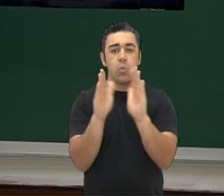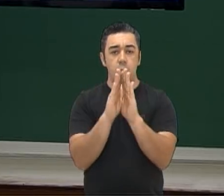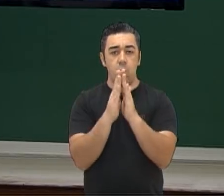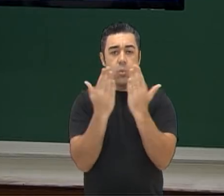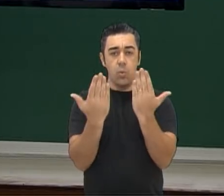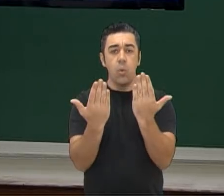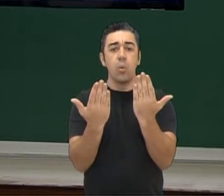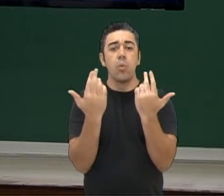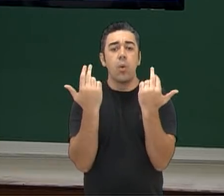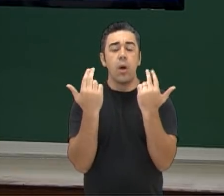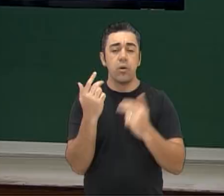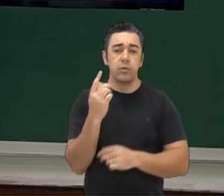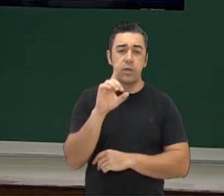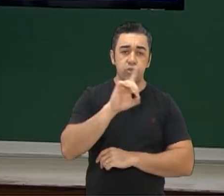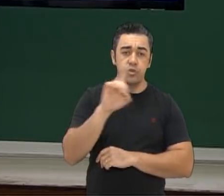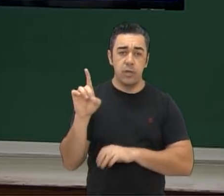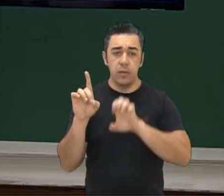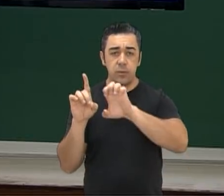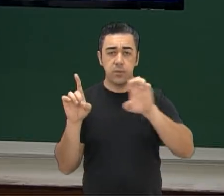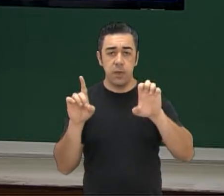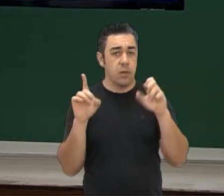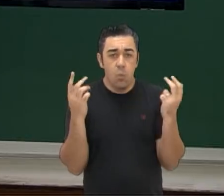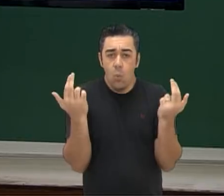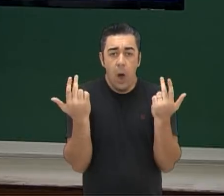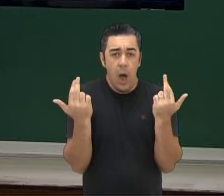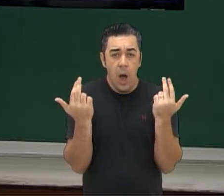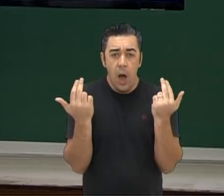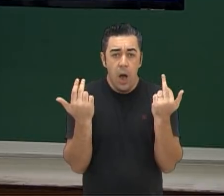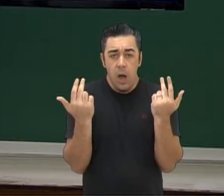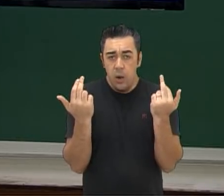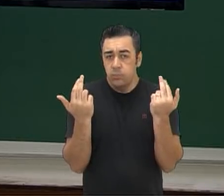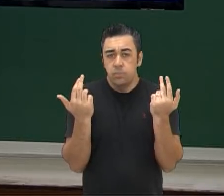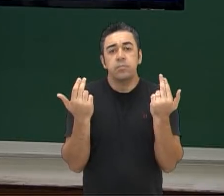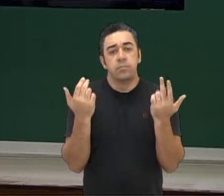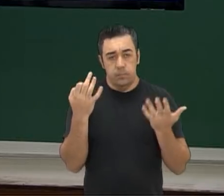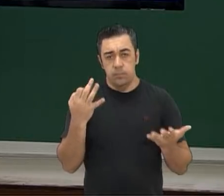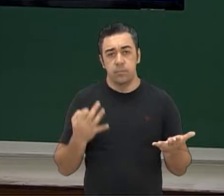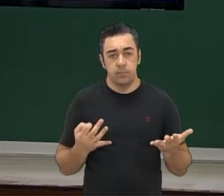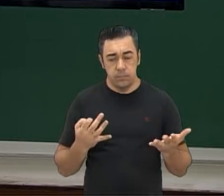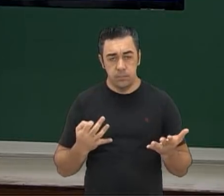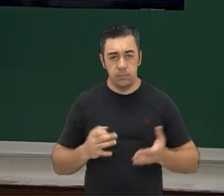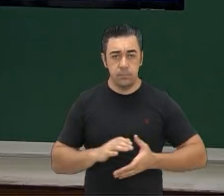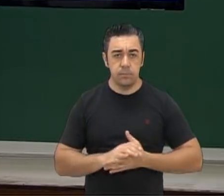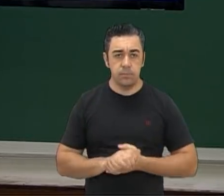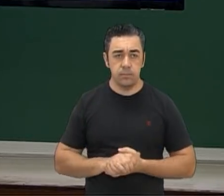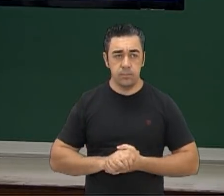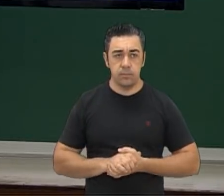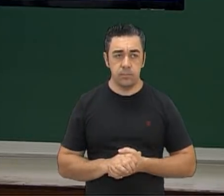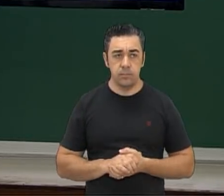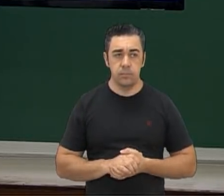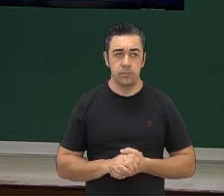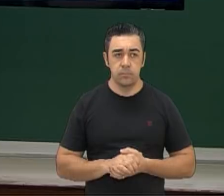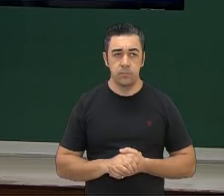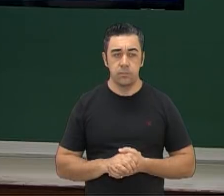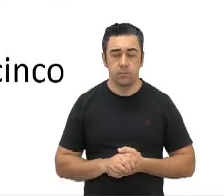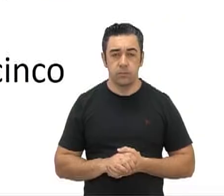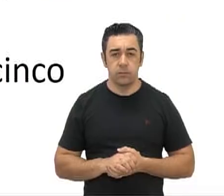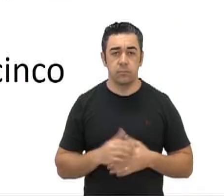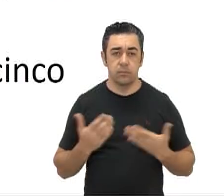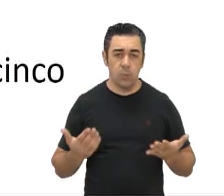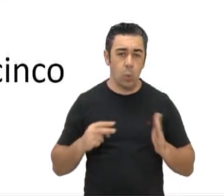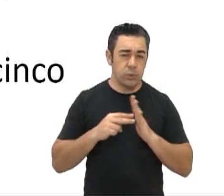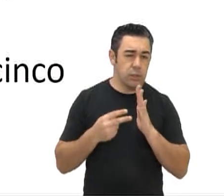e esquerdo do eixo de simetria, os dois lados são iguais. A ideia